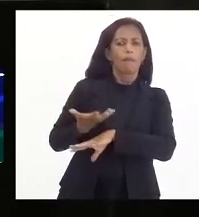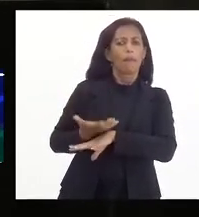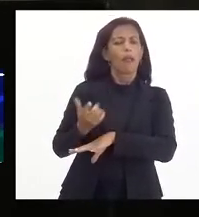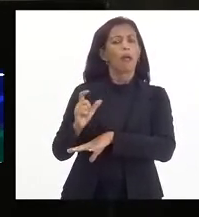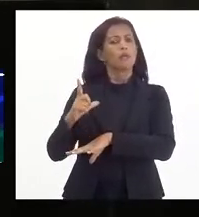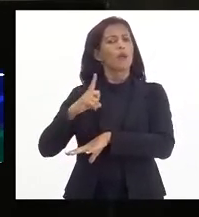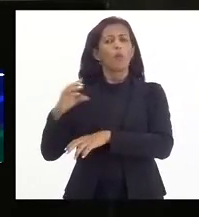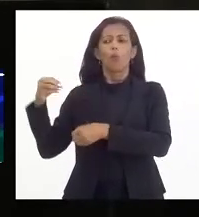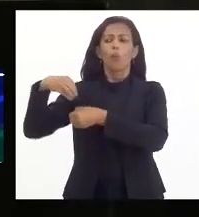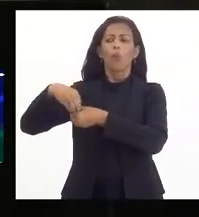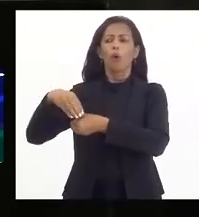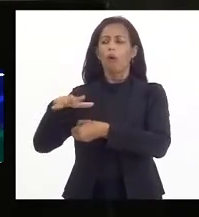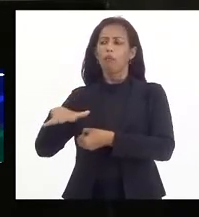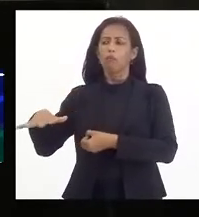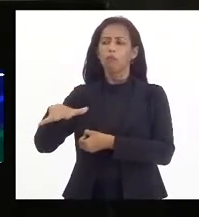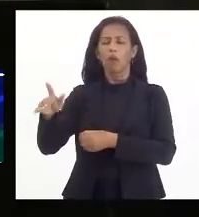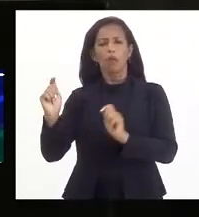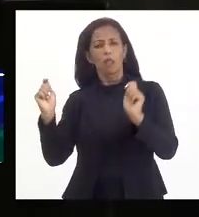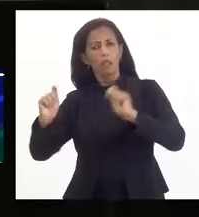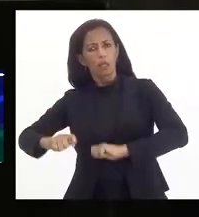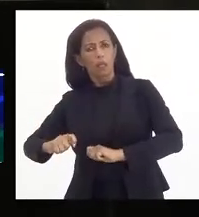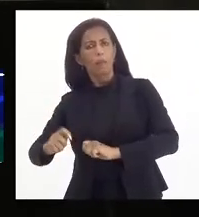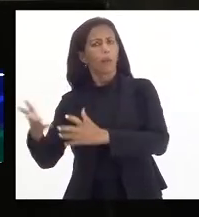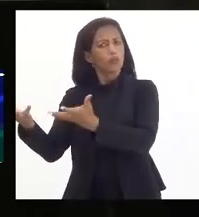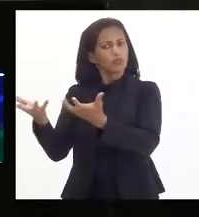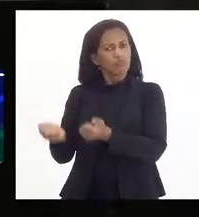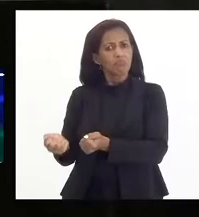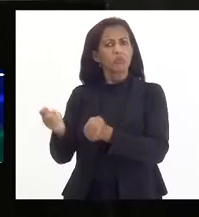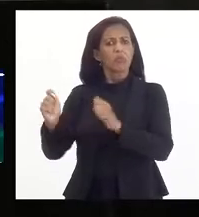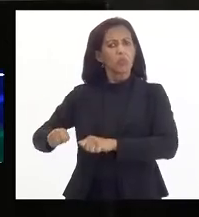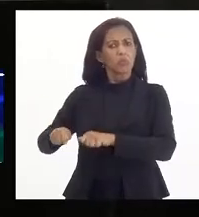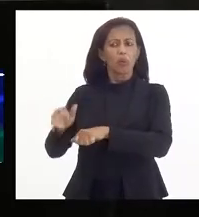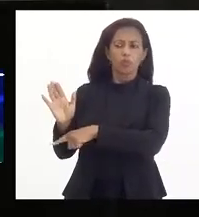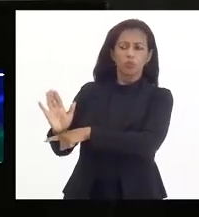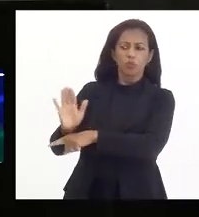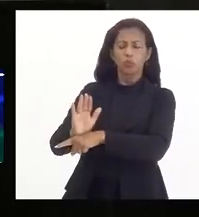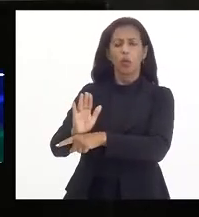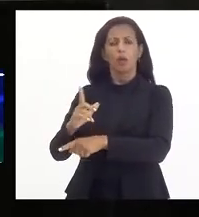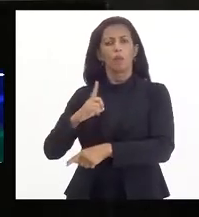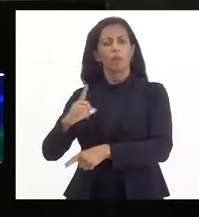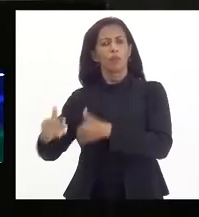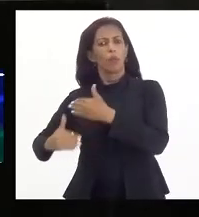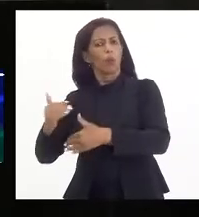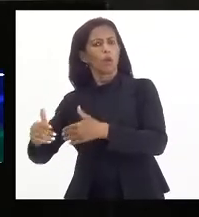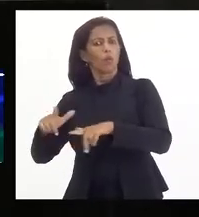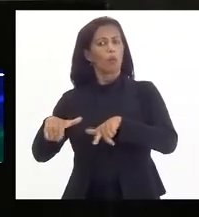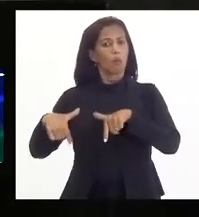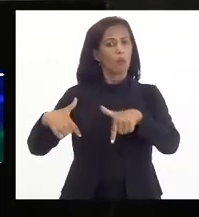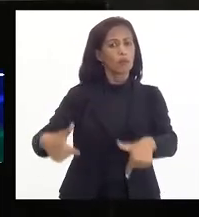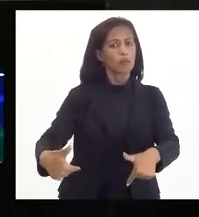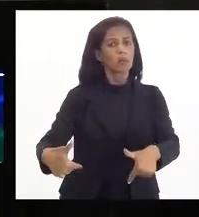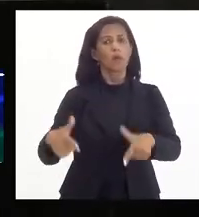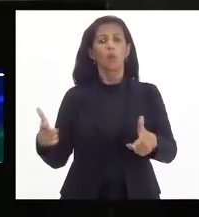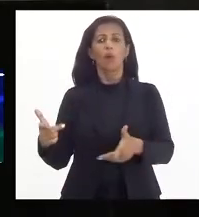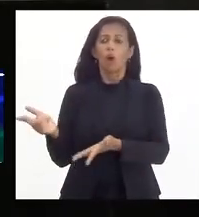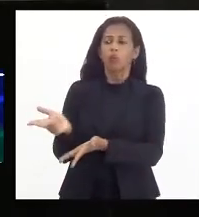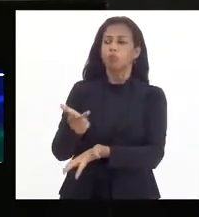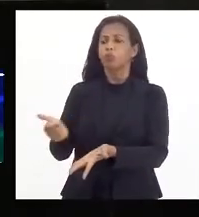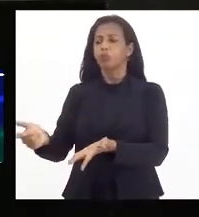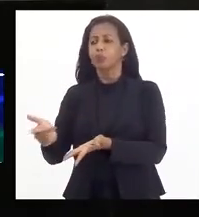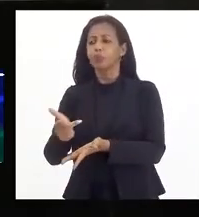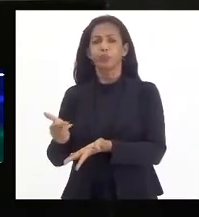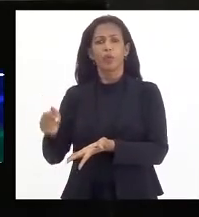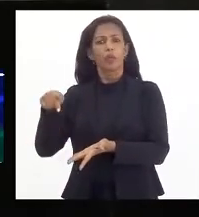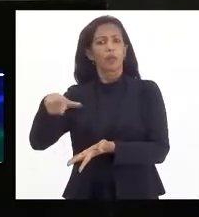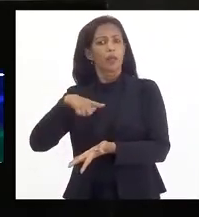está disponível ali que pode receber pode ser de ar um programa uma ação Qual é a cartografia das